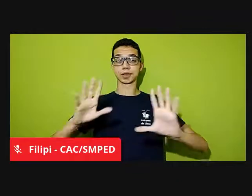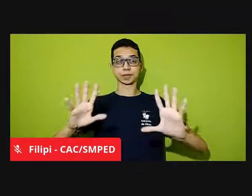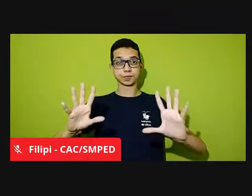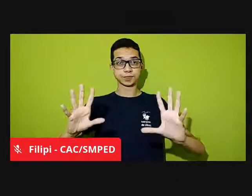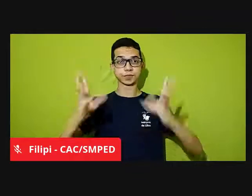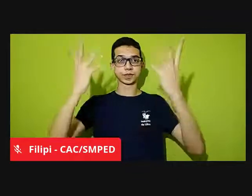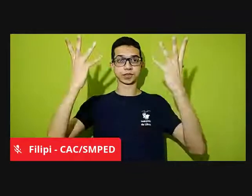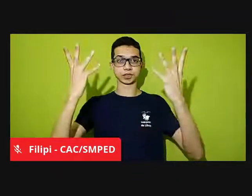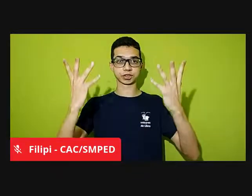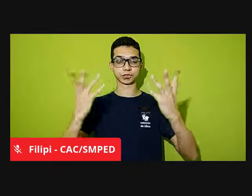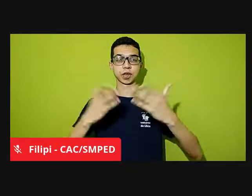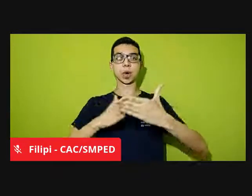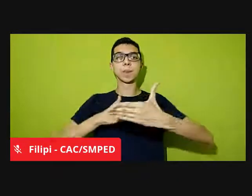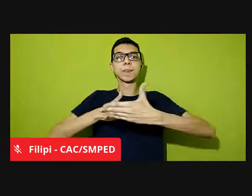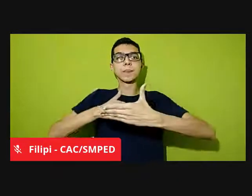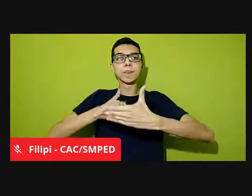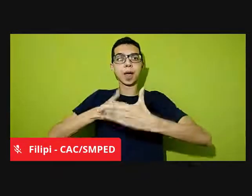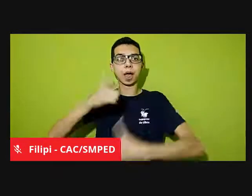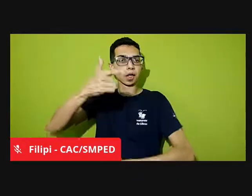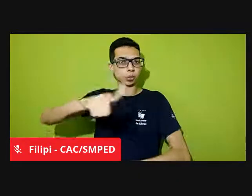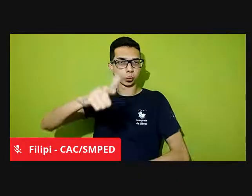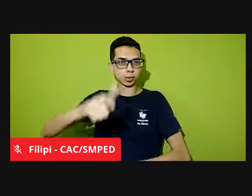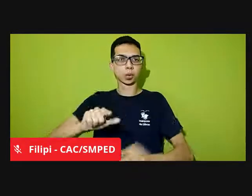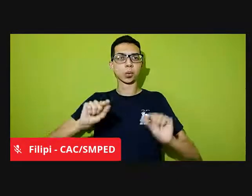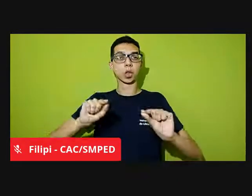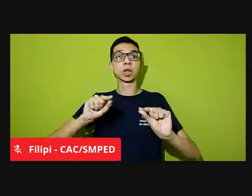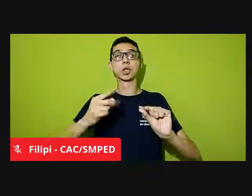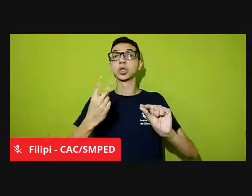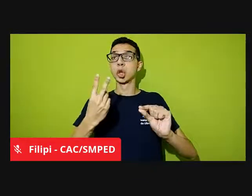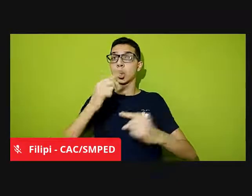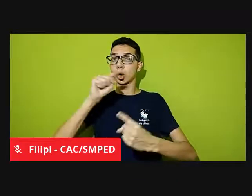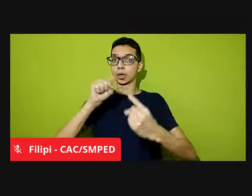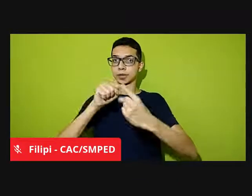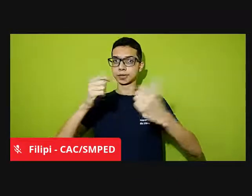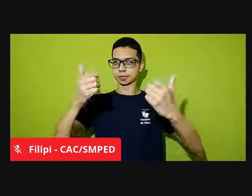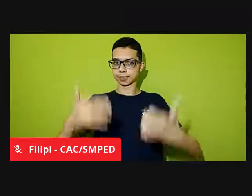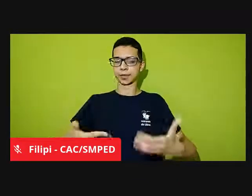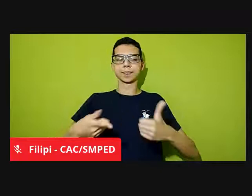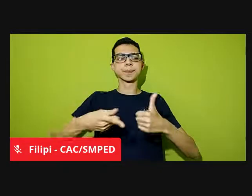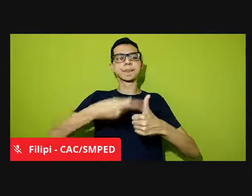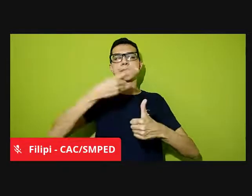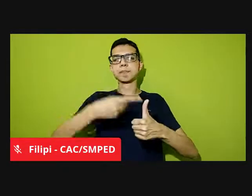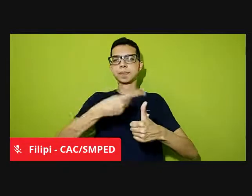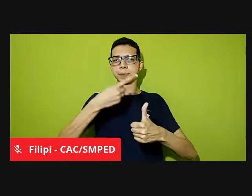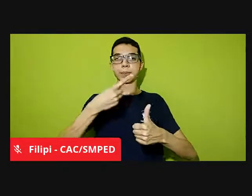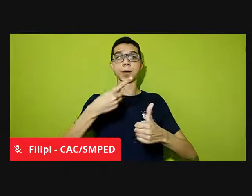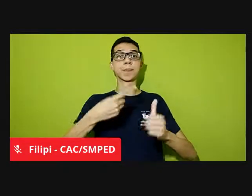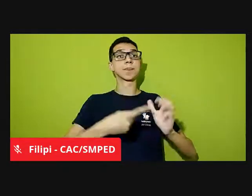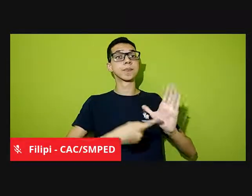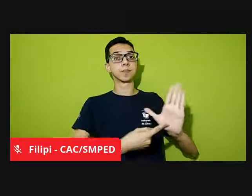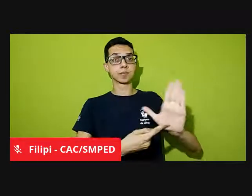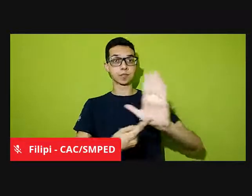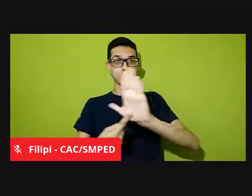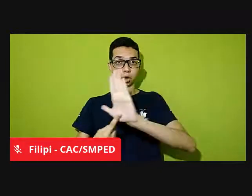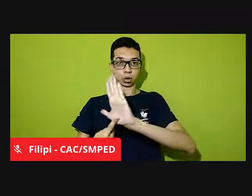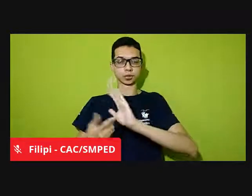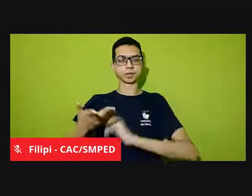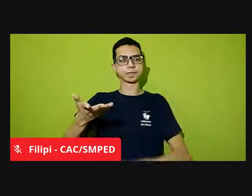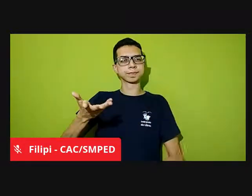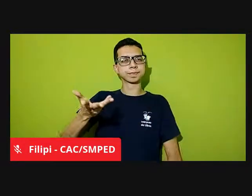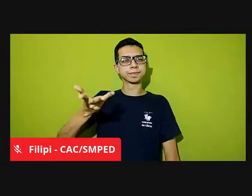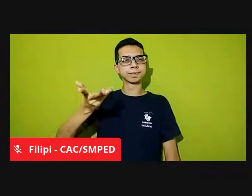edição, com dois grandes objetivos. O festival, primeiro, é mostrar o talento